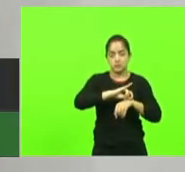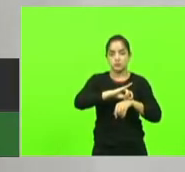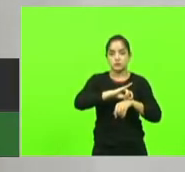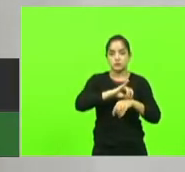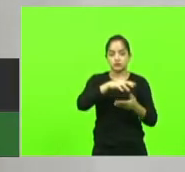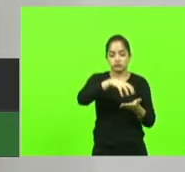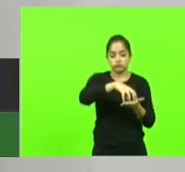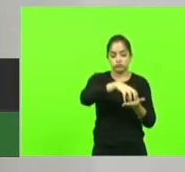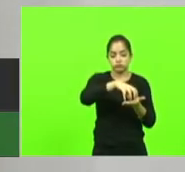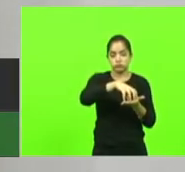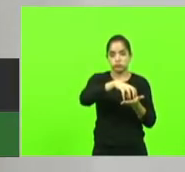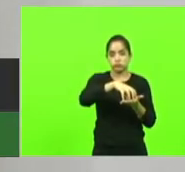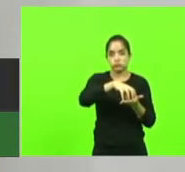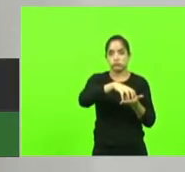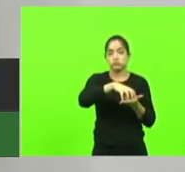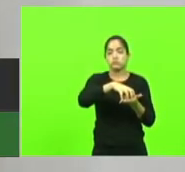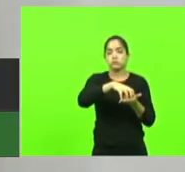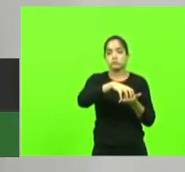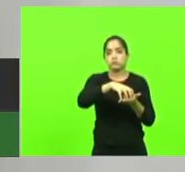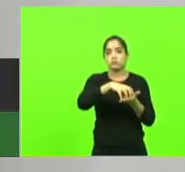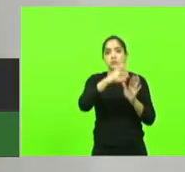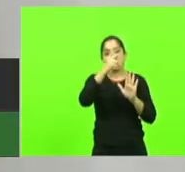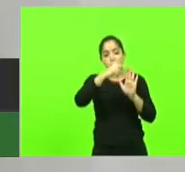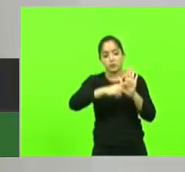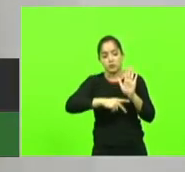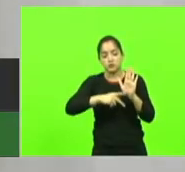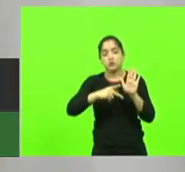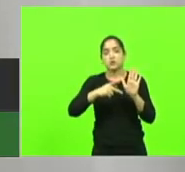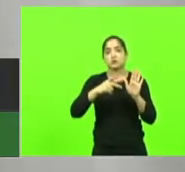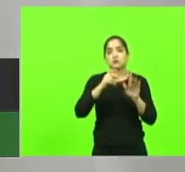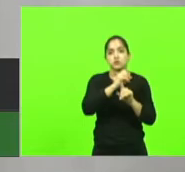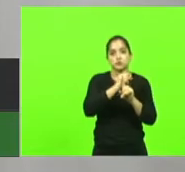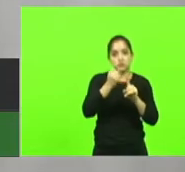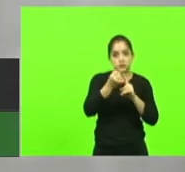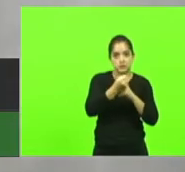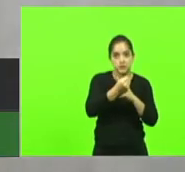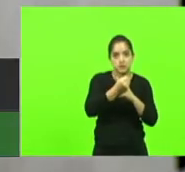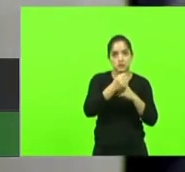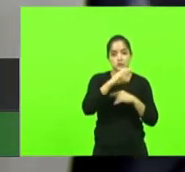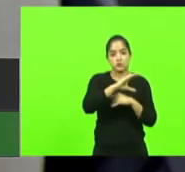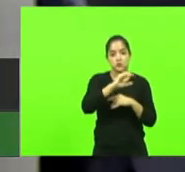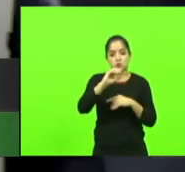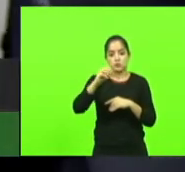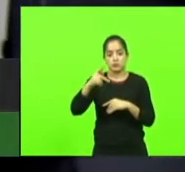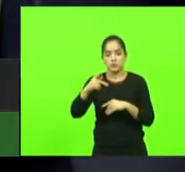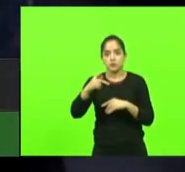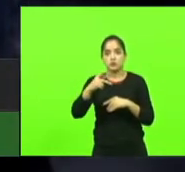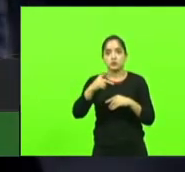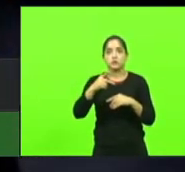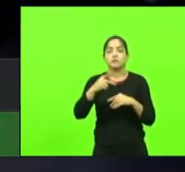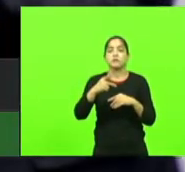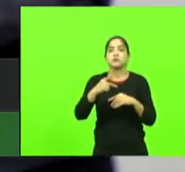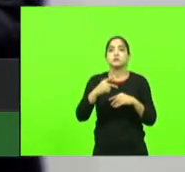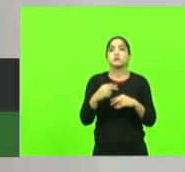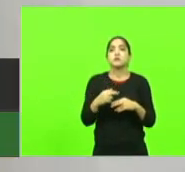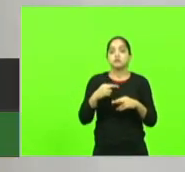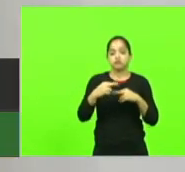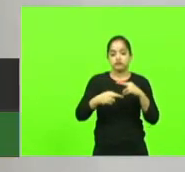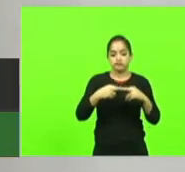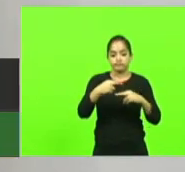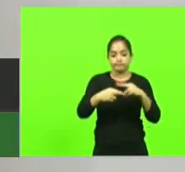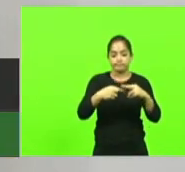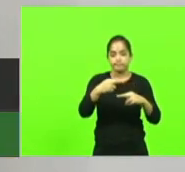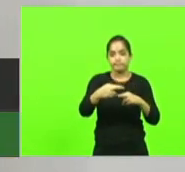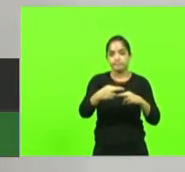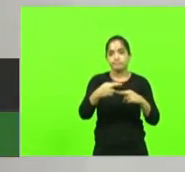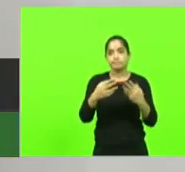para contemplar projetos sociais ou ainda cooperativas de reciclagem, visto que o prédio